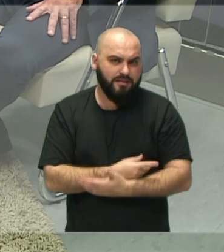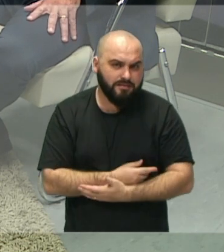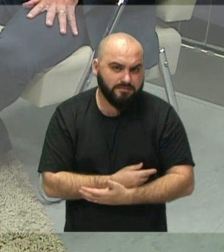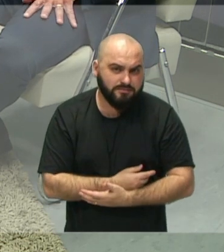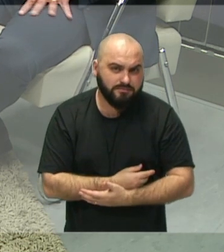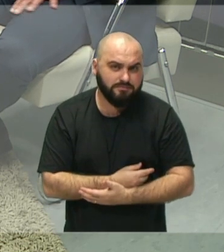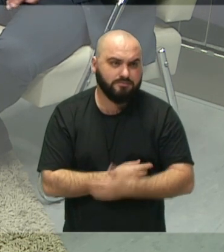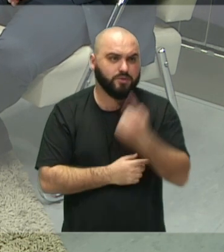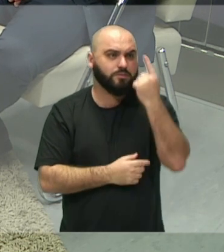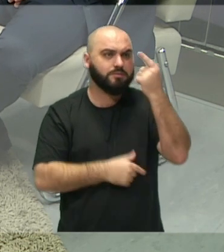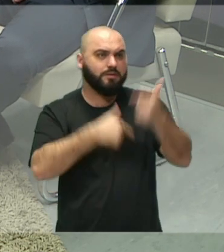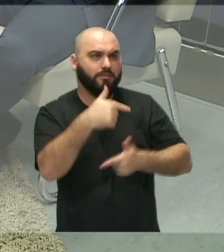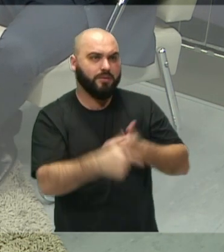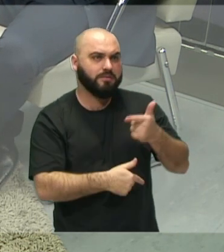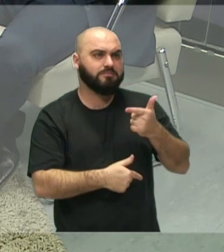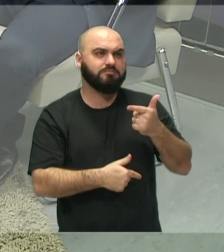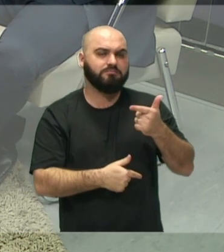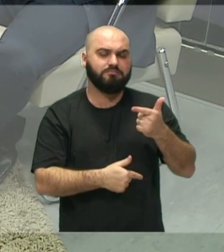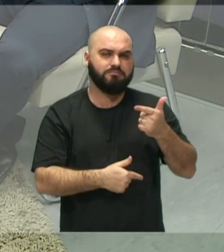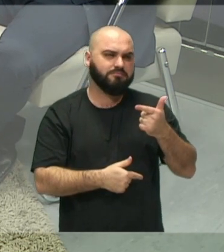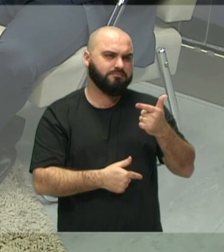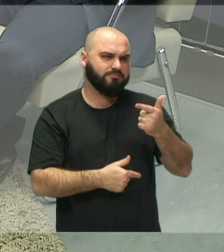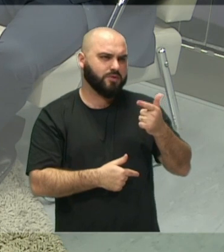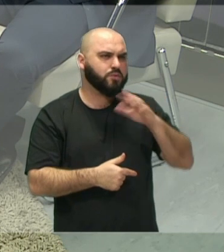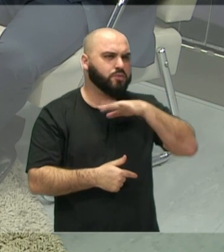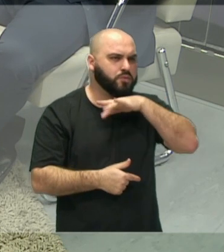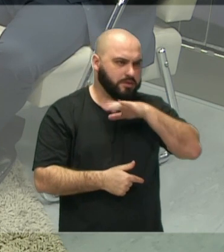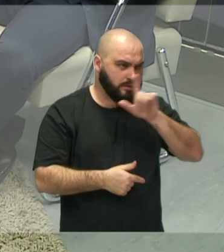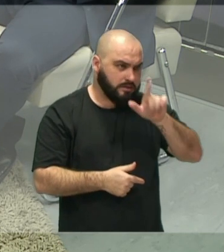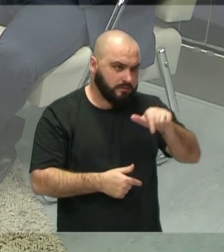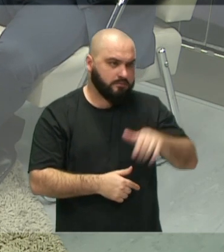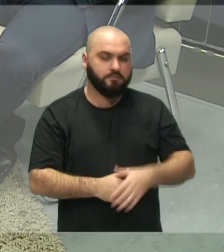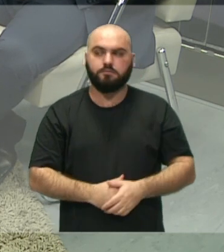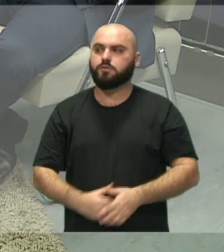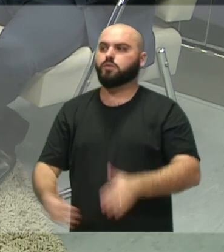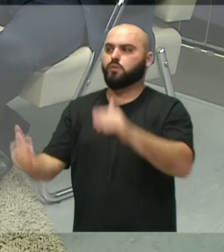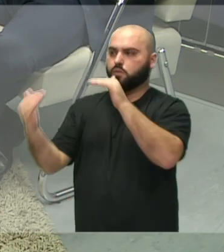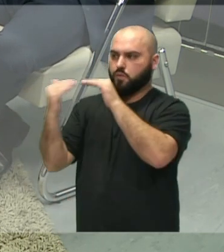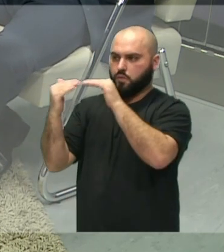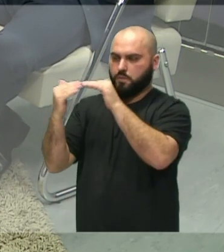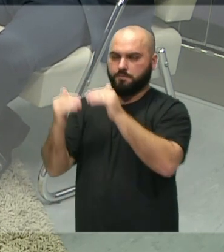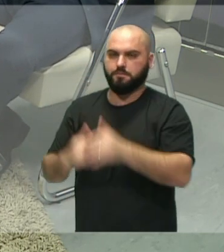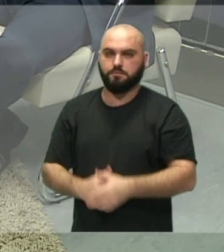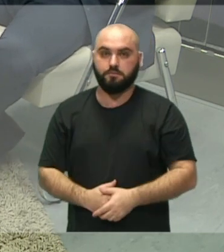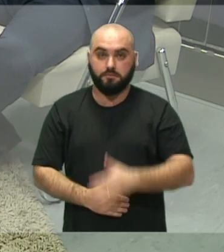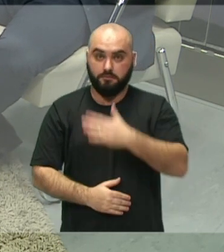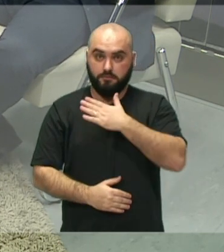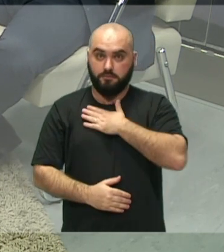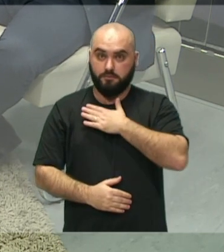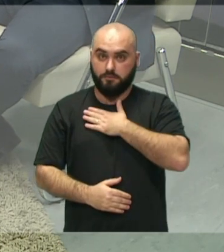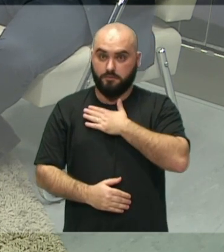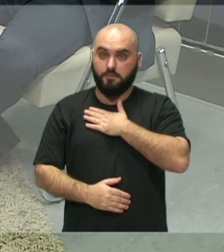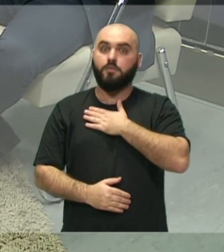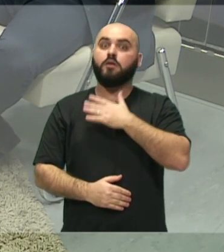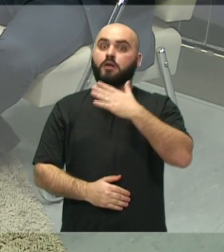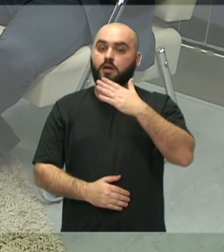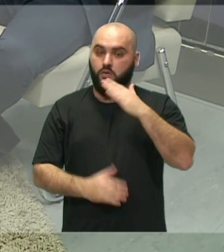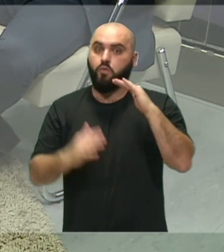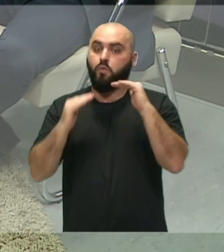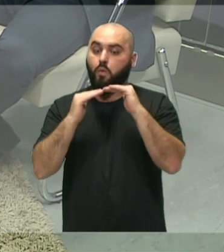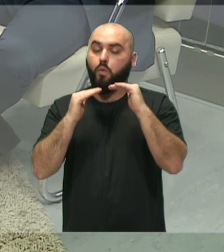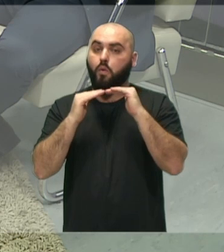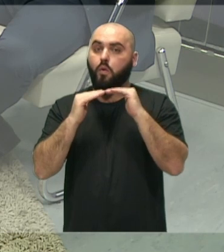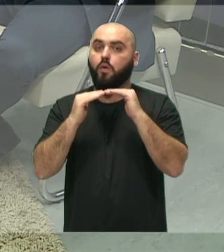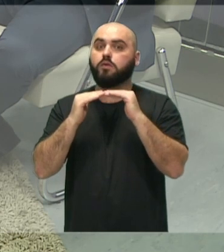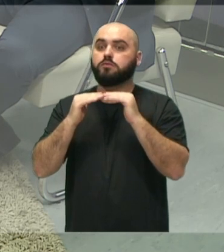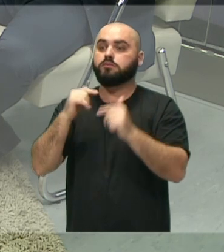um trabalho que ainda está por fazer? Eu concordo com você. O Paulo não é contra o rendimento. Não sou contra,